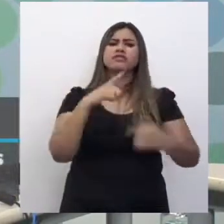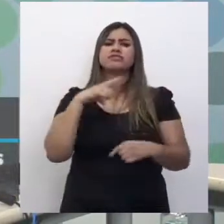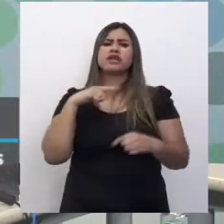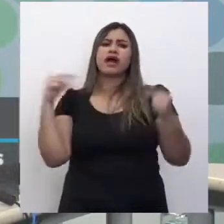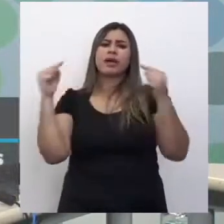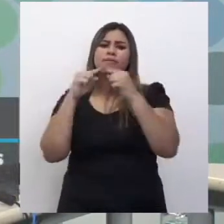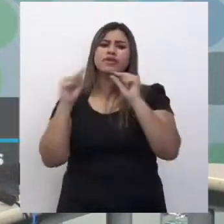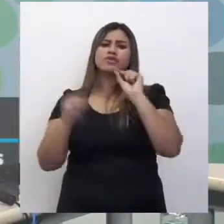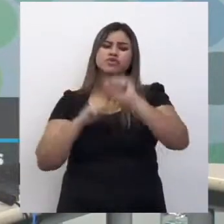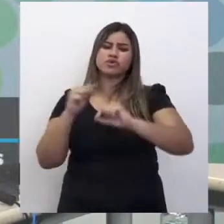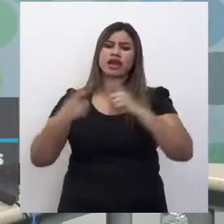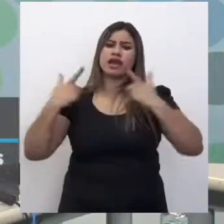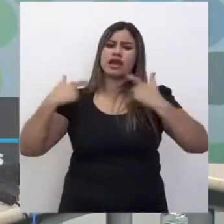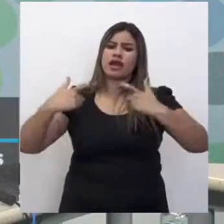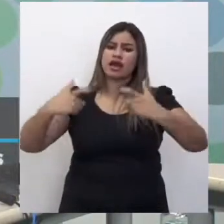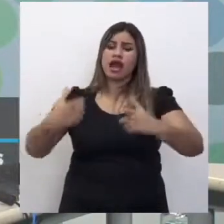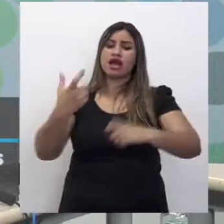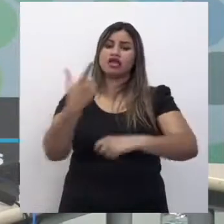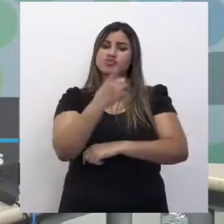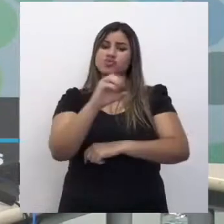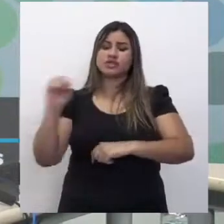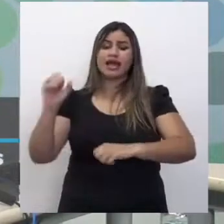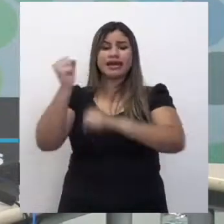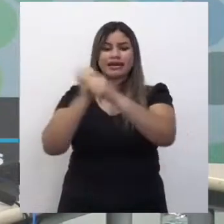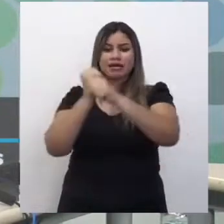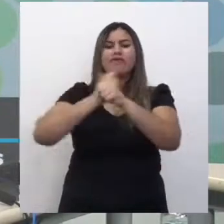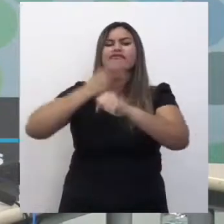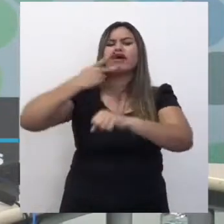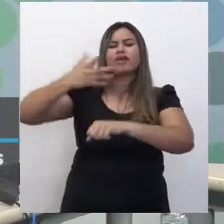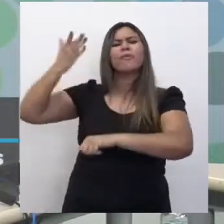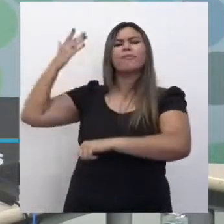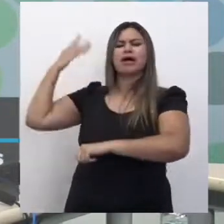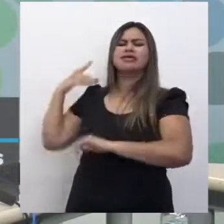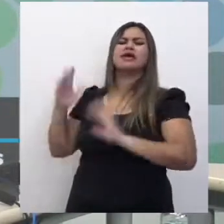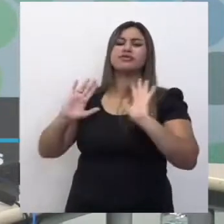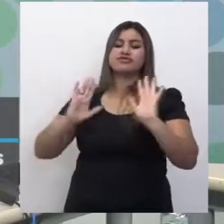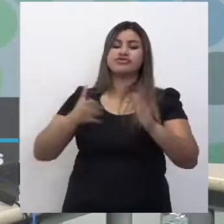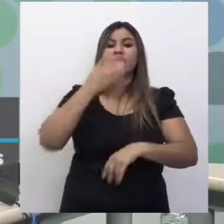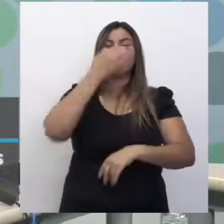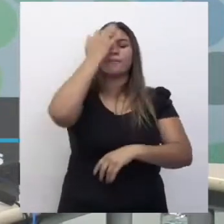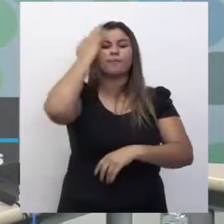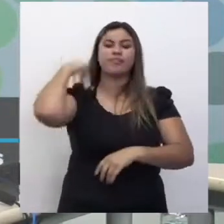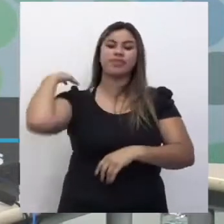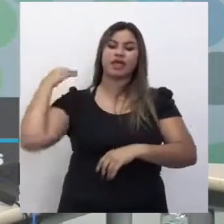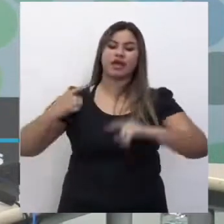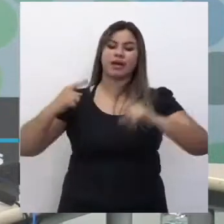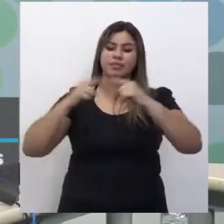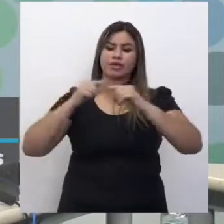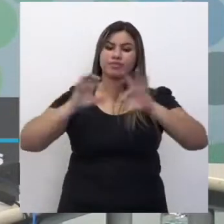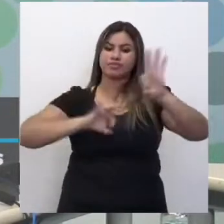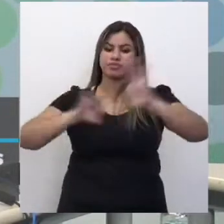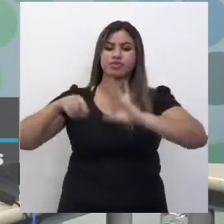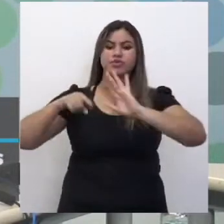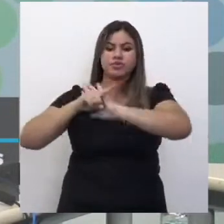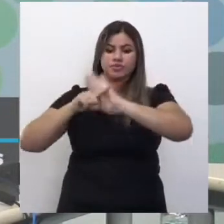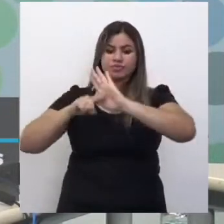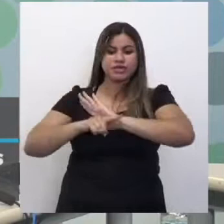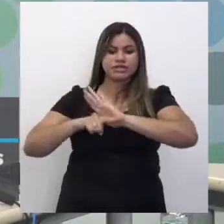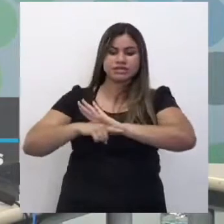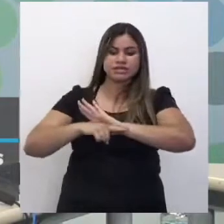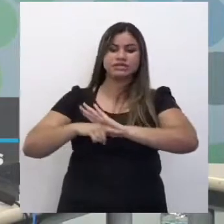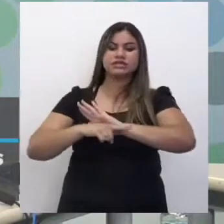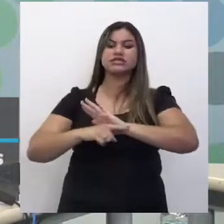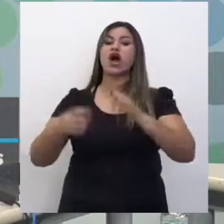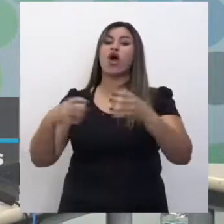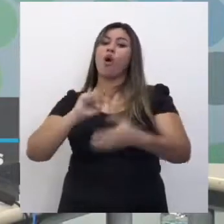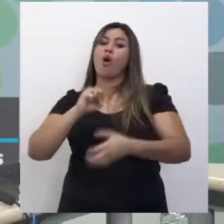com a questão da Guerra dos 100 Anos, que a gente também falou em aulas anteriores recentemente. Eu até deixei para vocês como um projeto de pesquisa ou de podcast